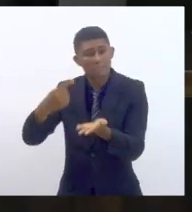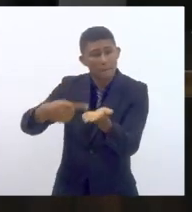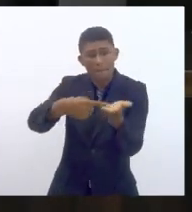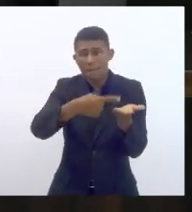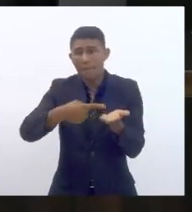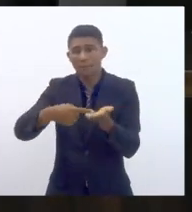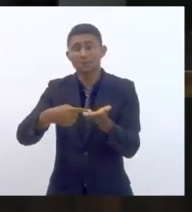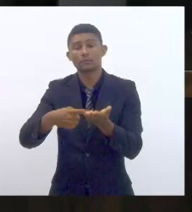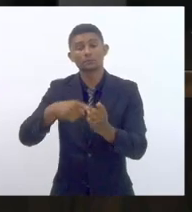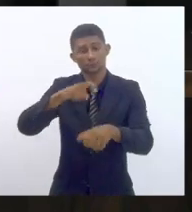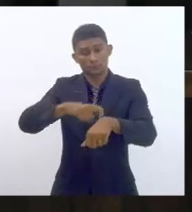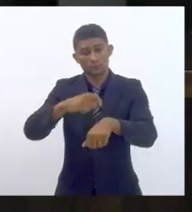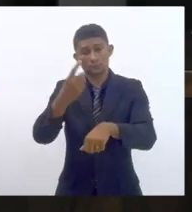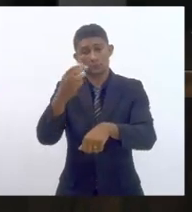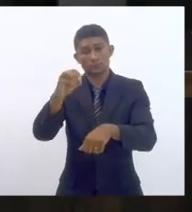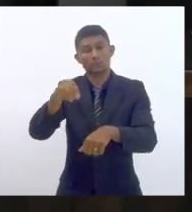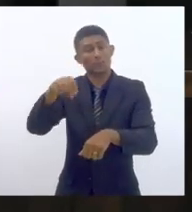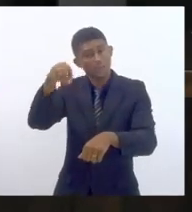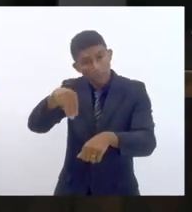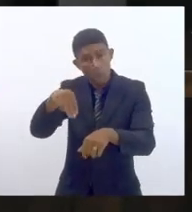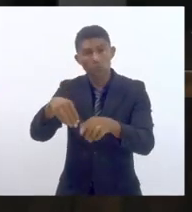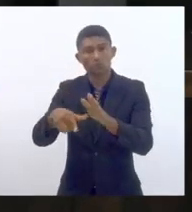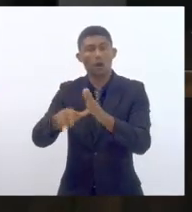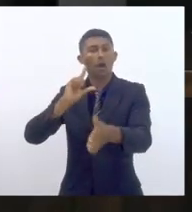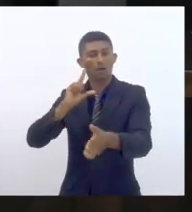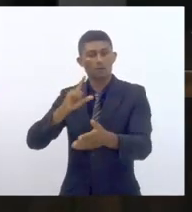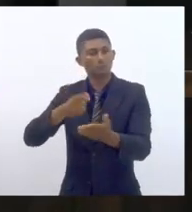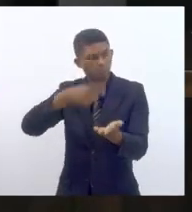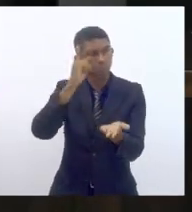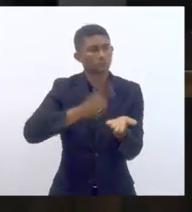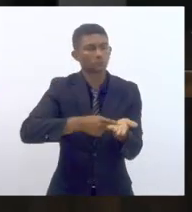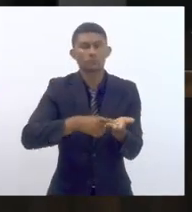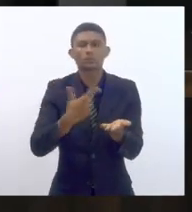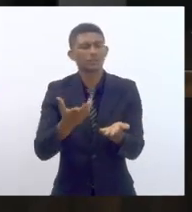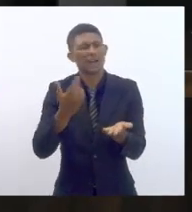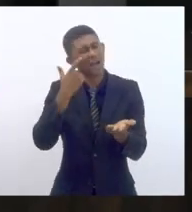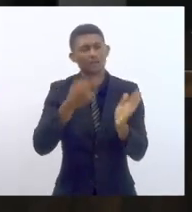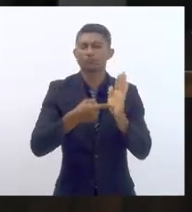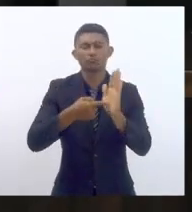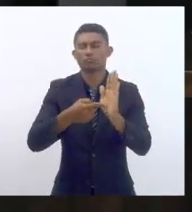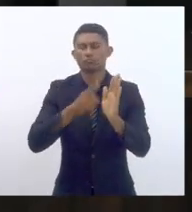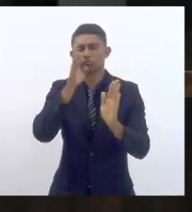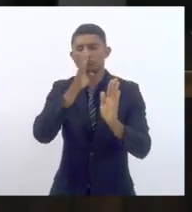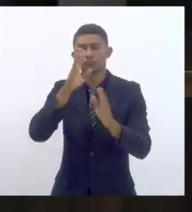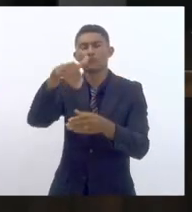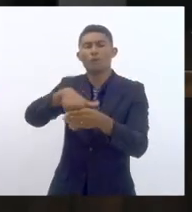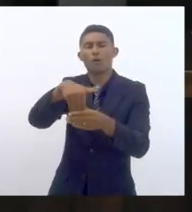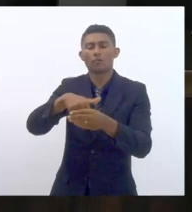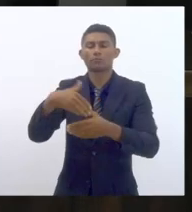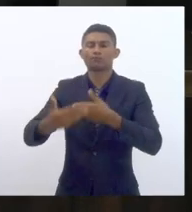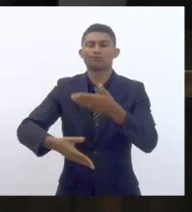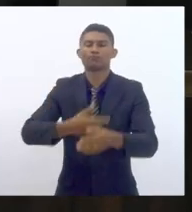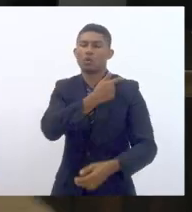gabinete. Então, botar para votar para perder, para manter o veto, que a maioria do governo mantém o veto.